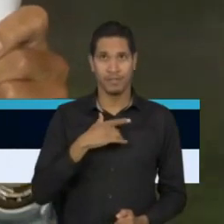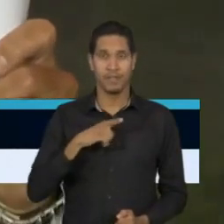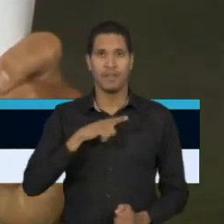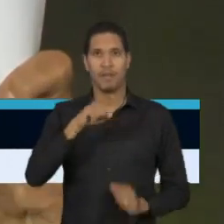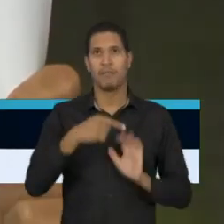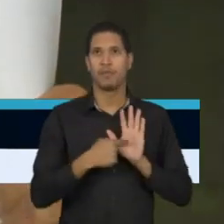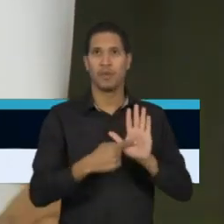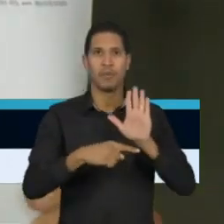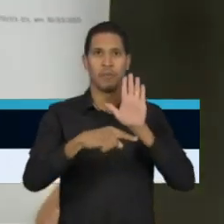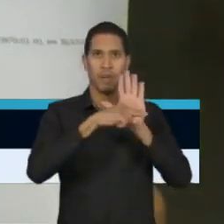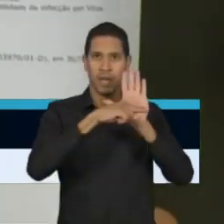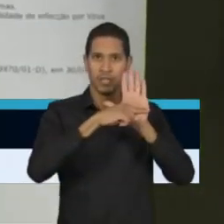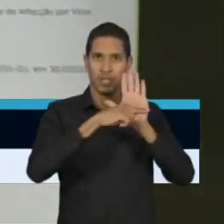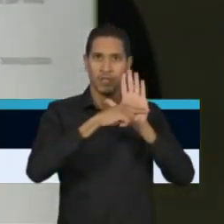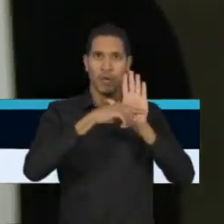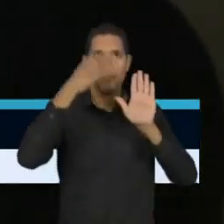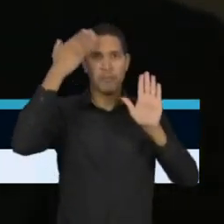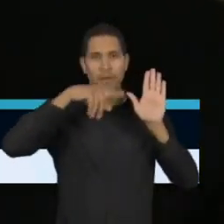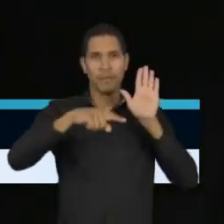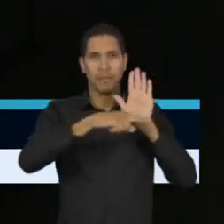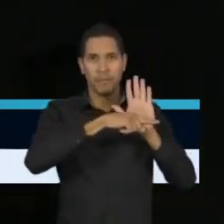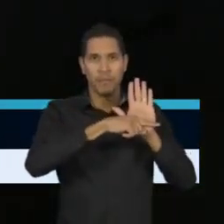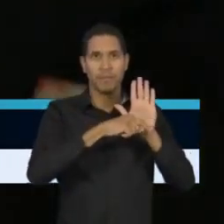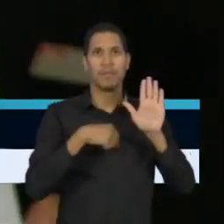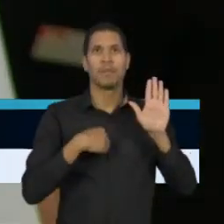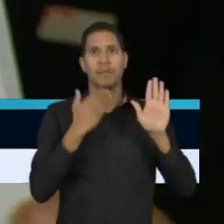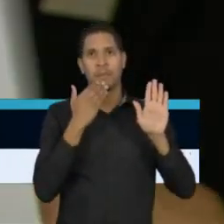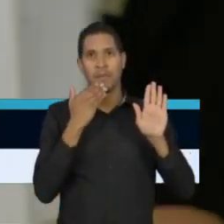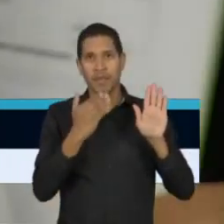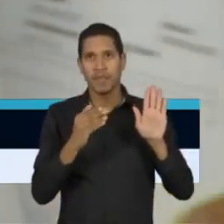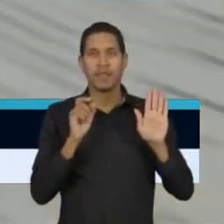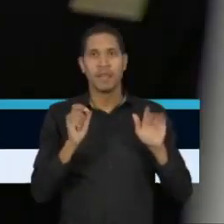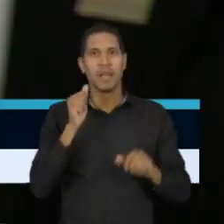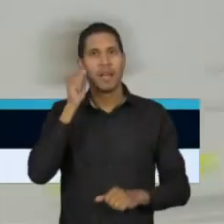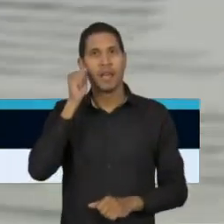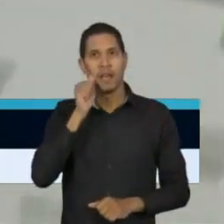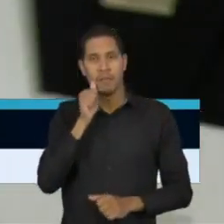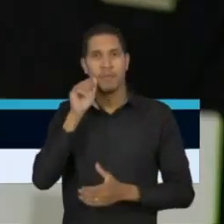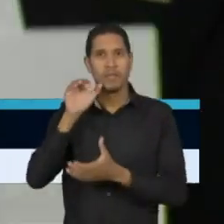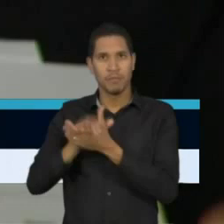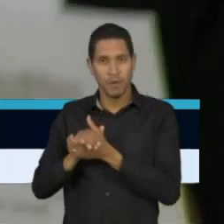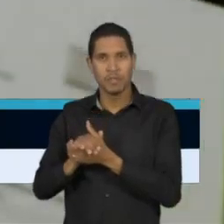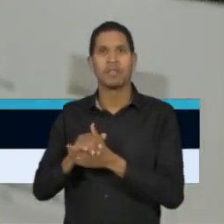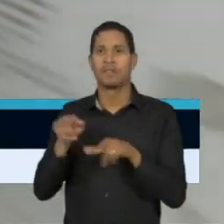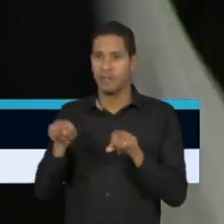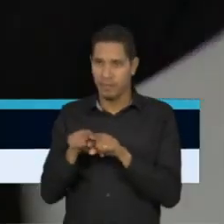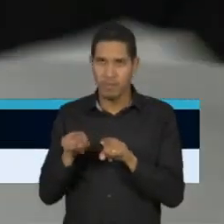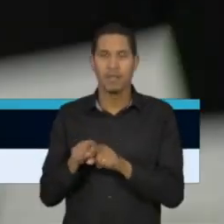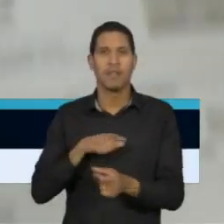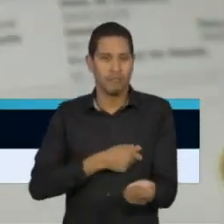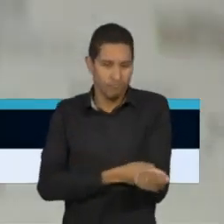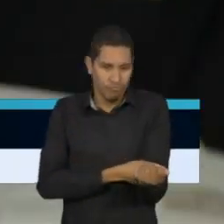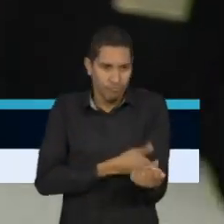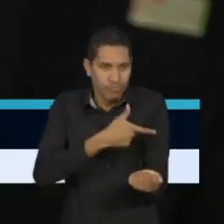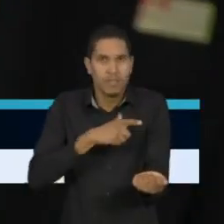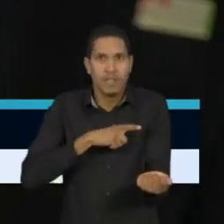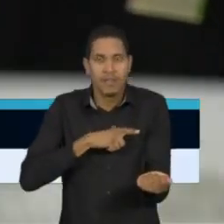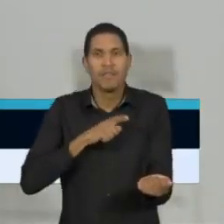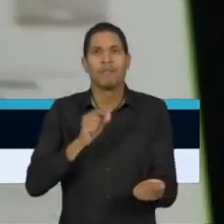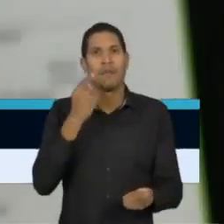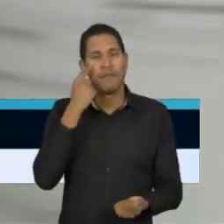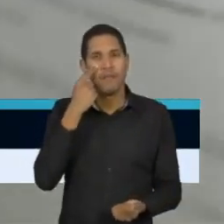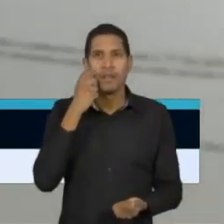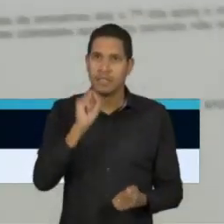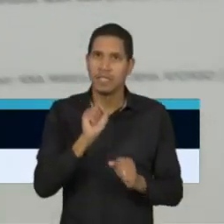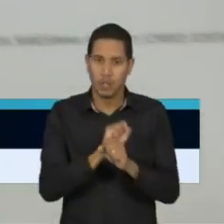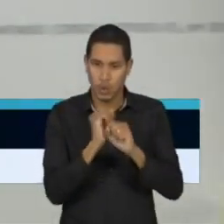negativo. Mais uma vez, pedi à minha esposa Bia que também fizesse o teste comigo, o teste